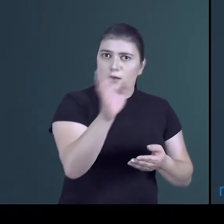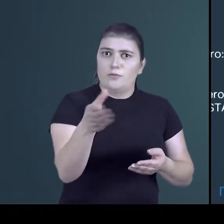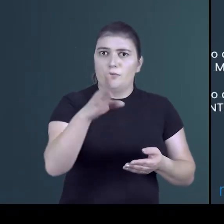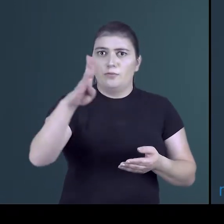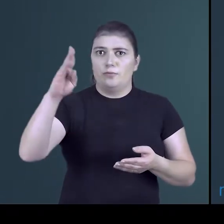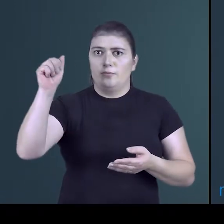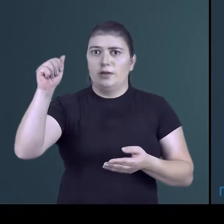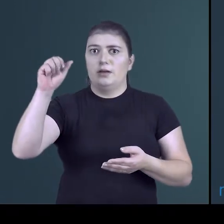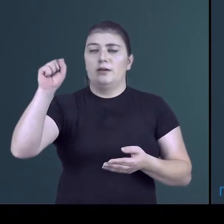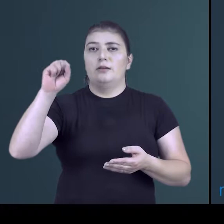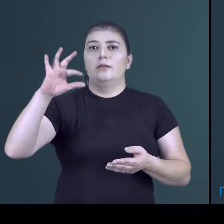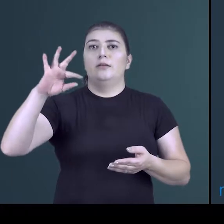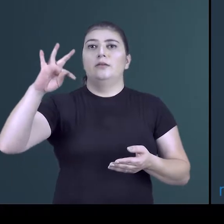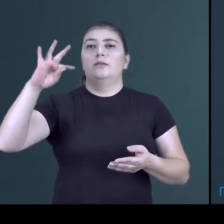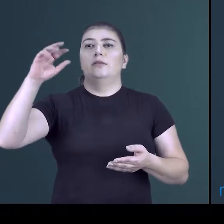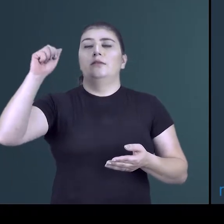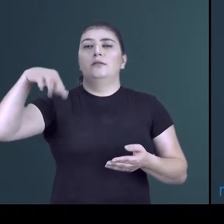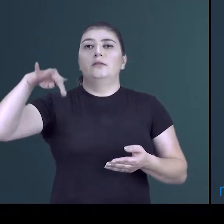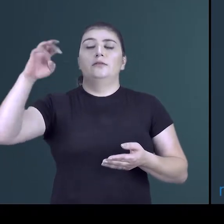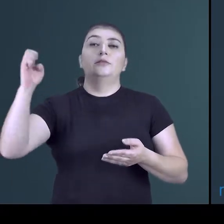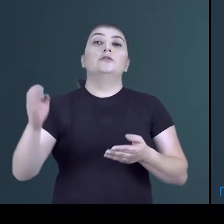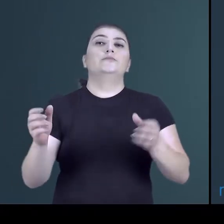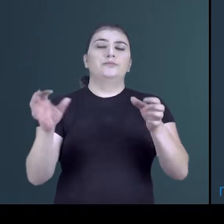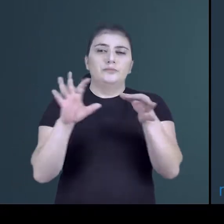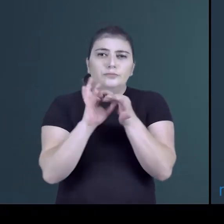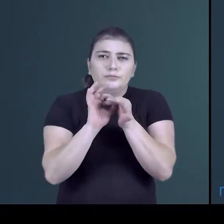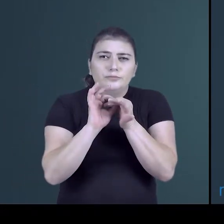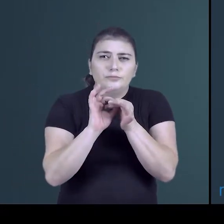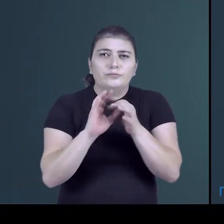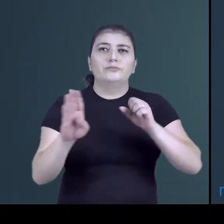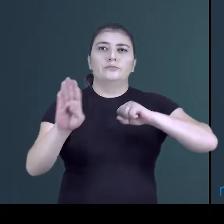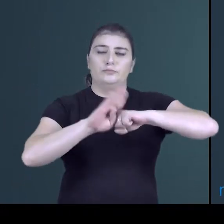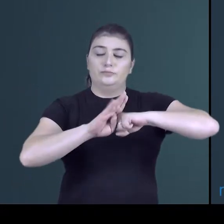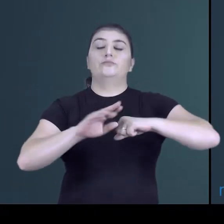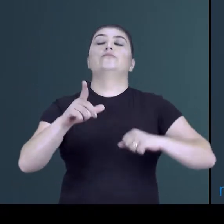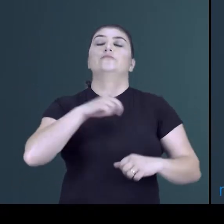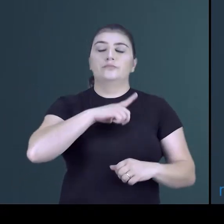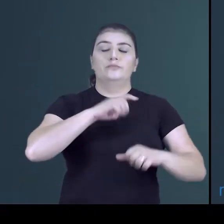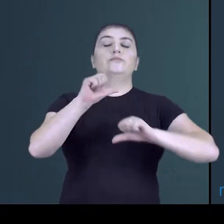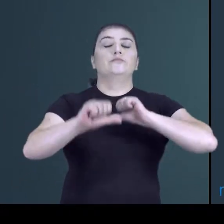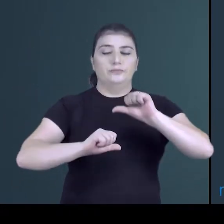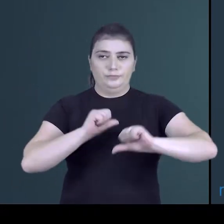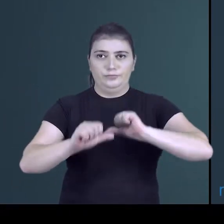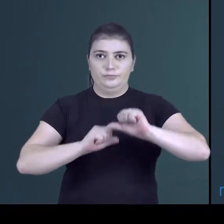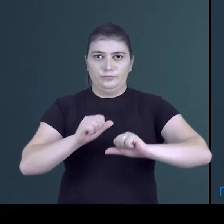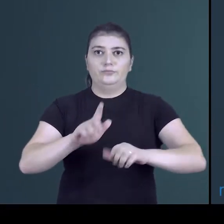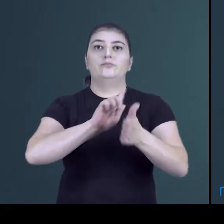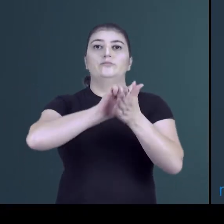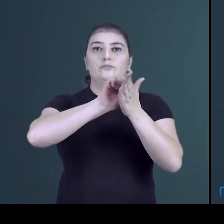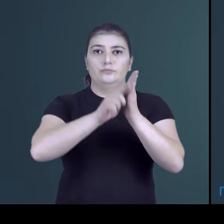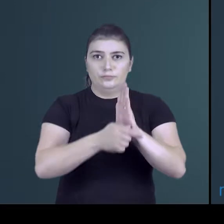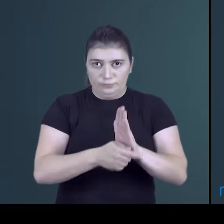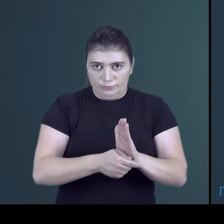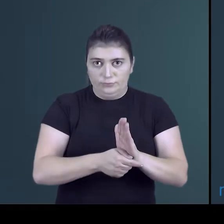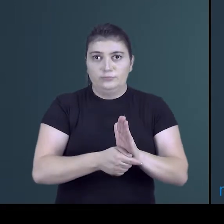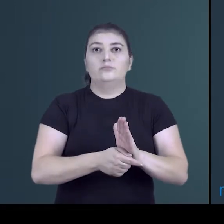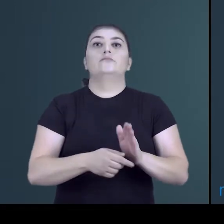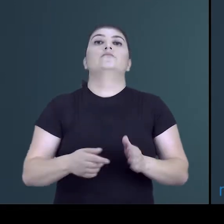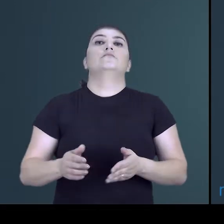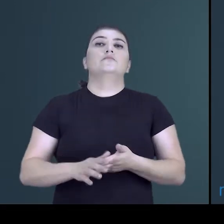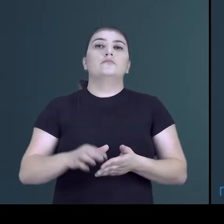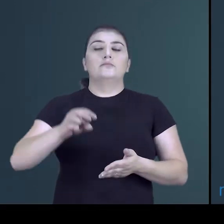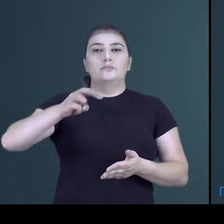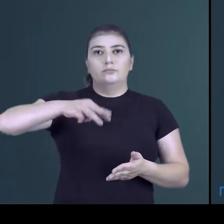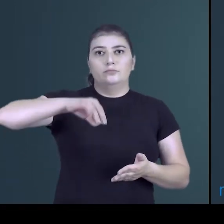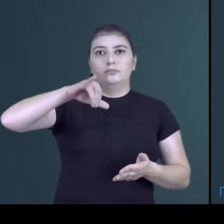ligadas a um substantivo, vai existir e devem existir variações. De gênero, meio e